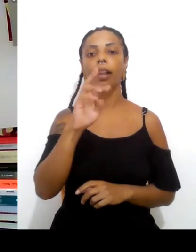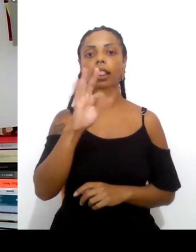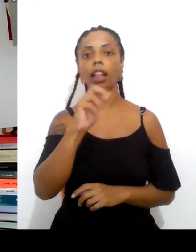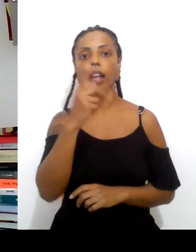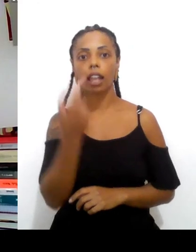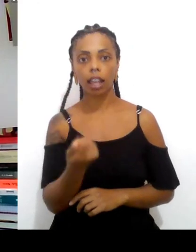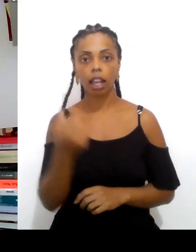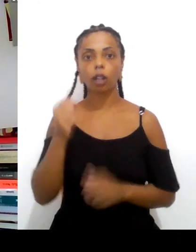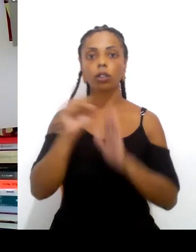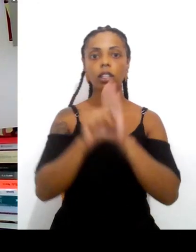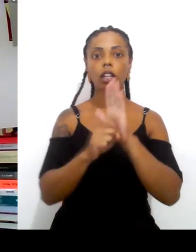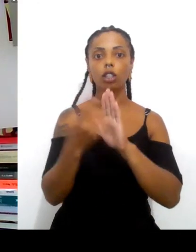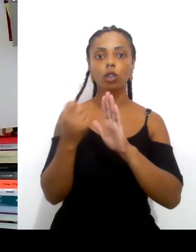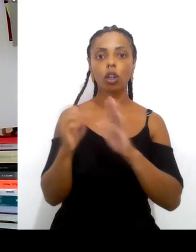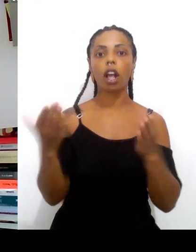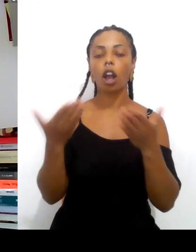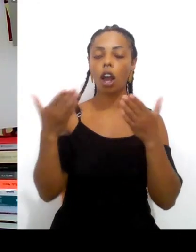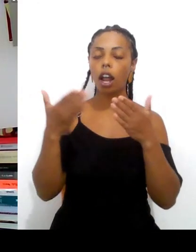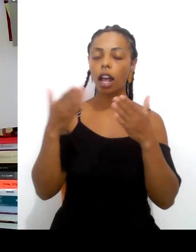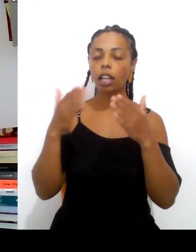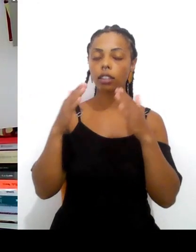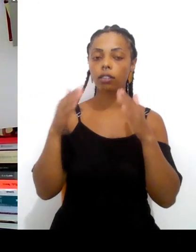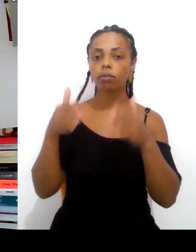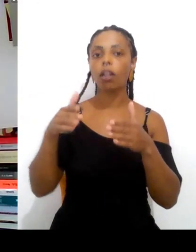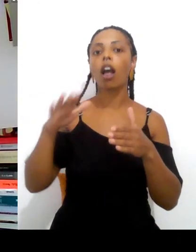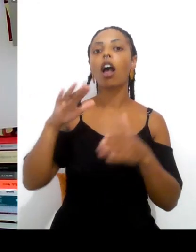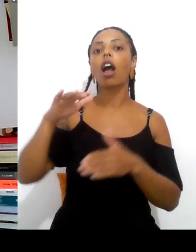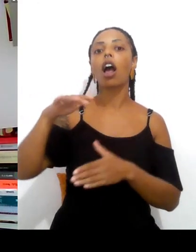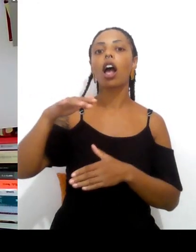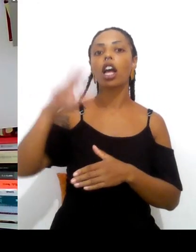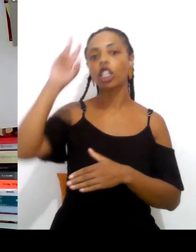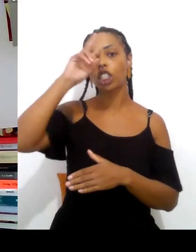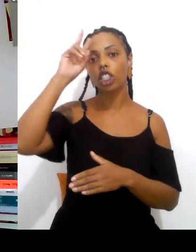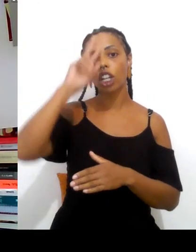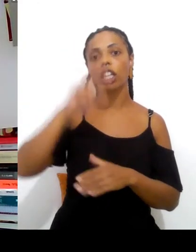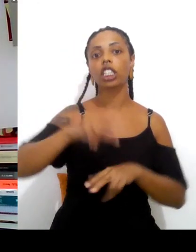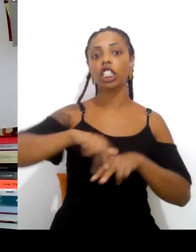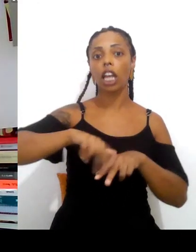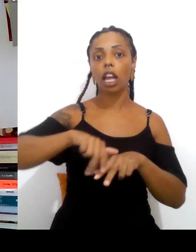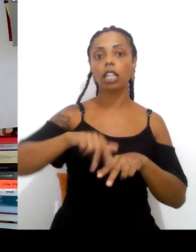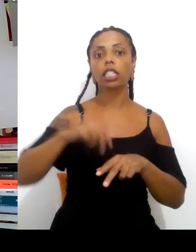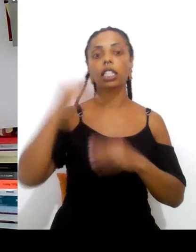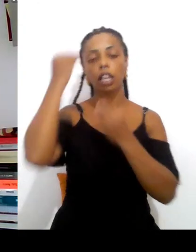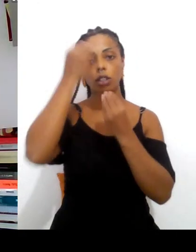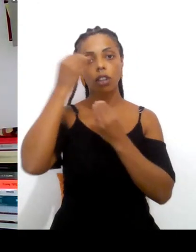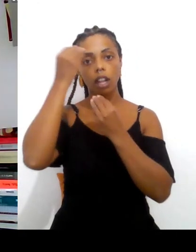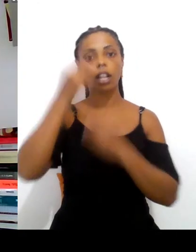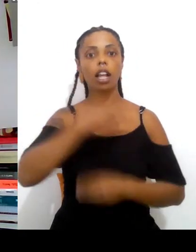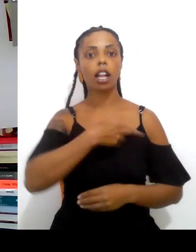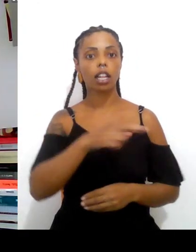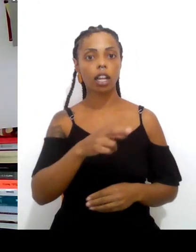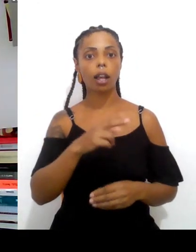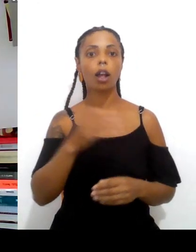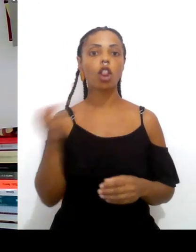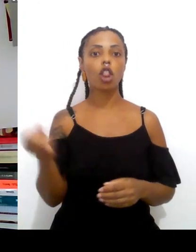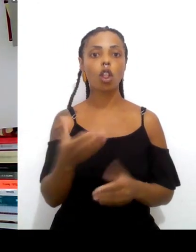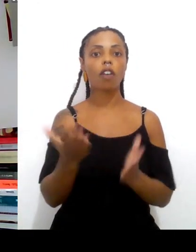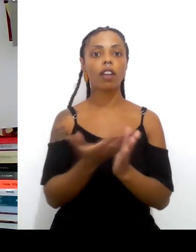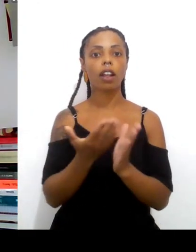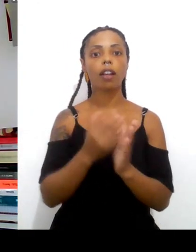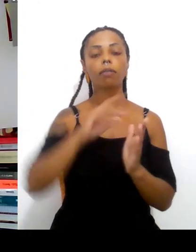nessa esfera eles concentra nas histórias de gênero sexualidade e religião seus livros mais recentes são feitos